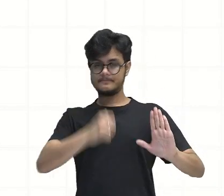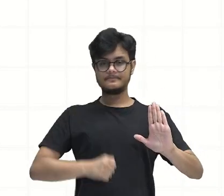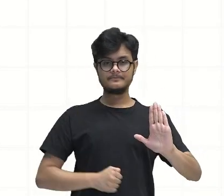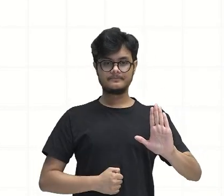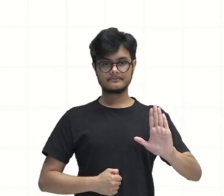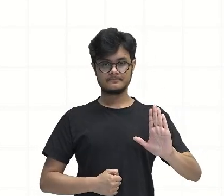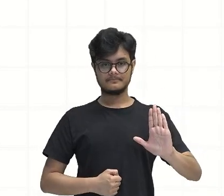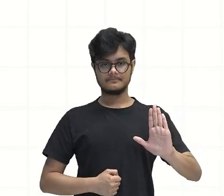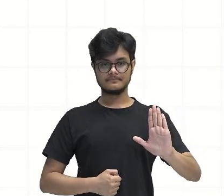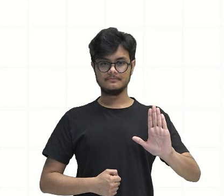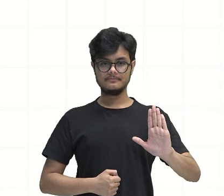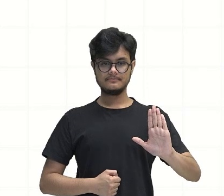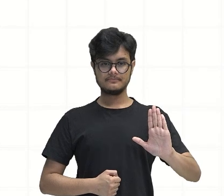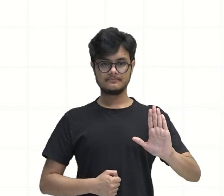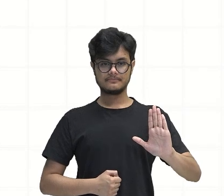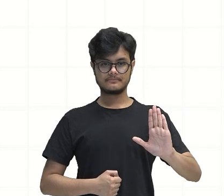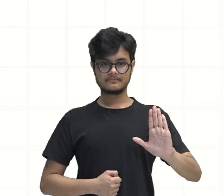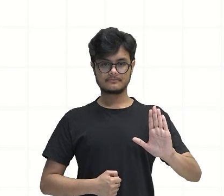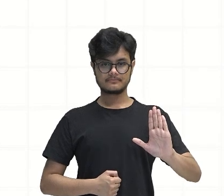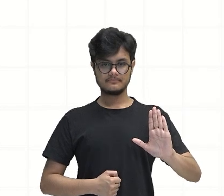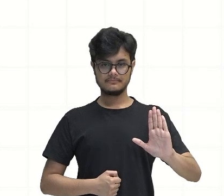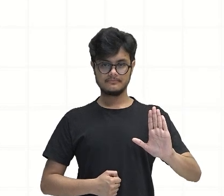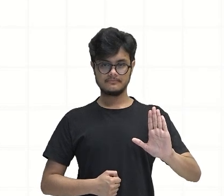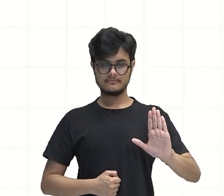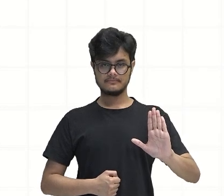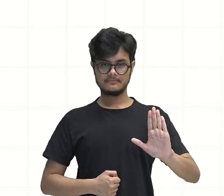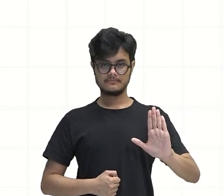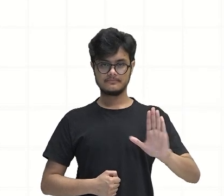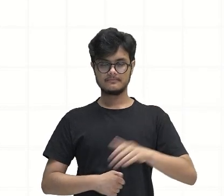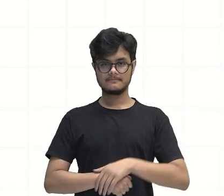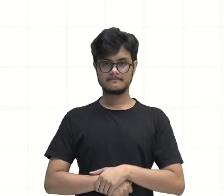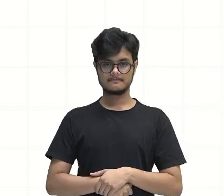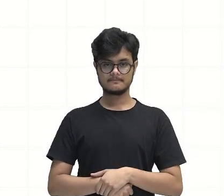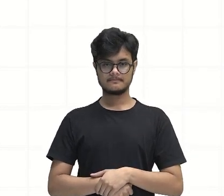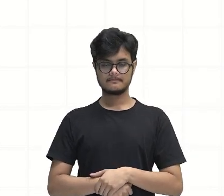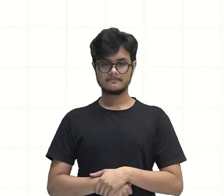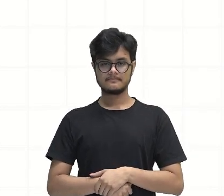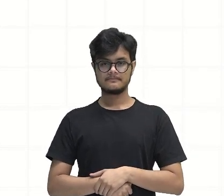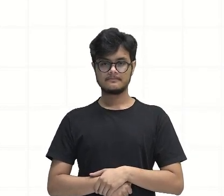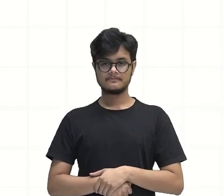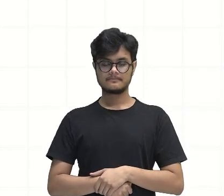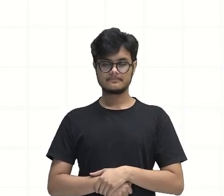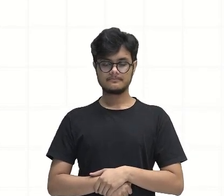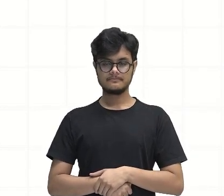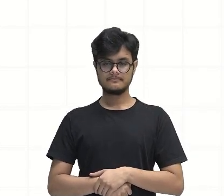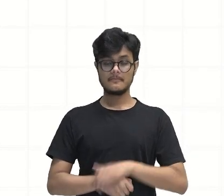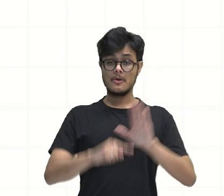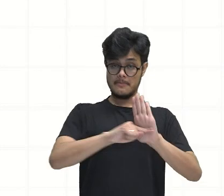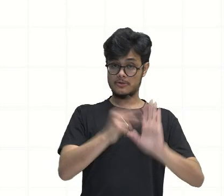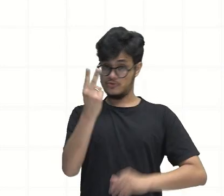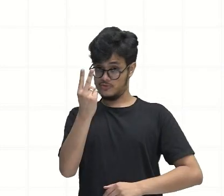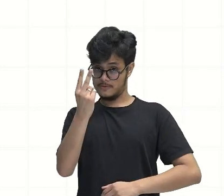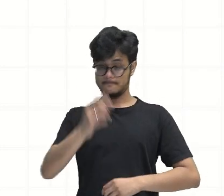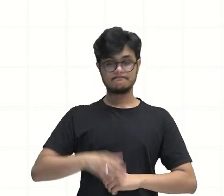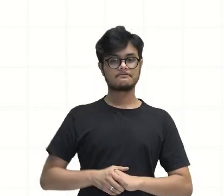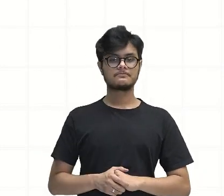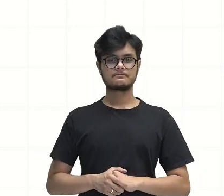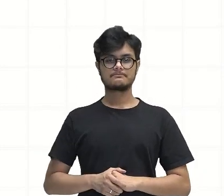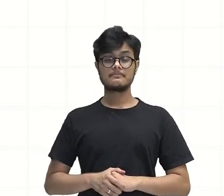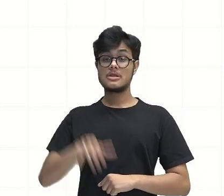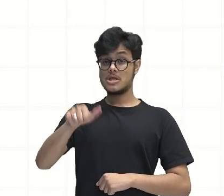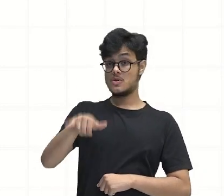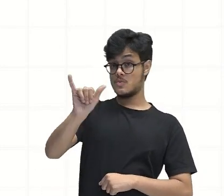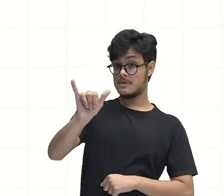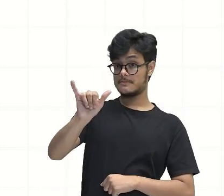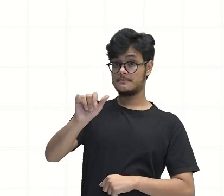do banco, que eu vou chamar de B, o x é menos 2. E o